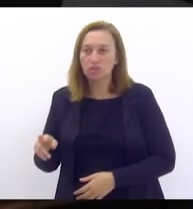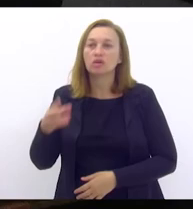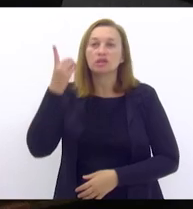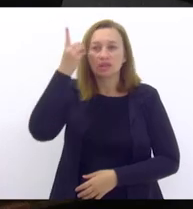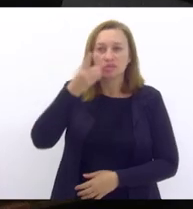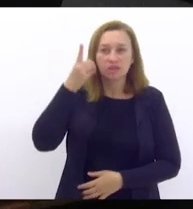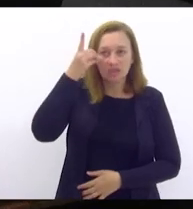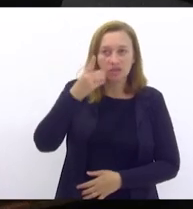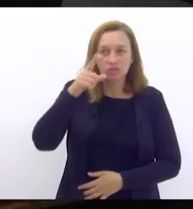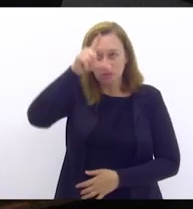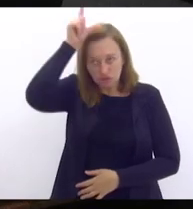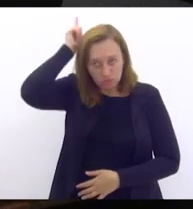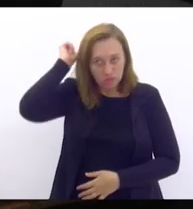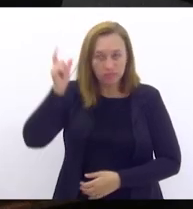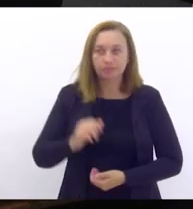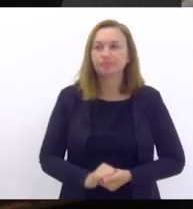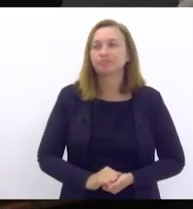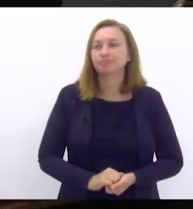Deputado Luiz Paulo.